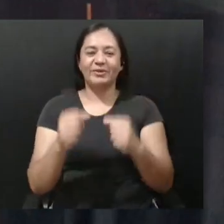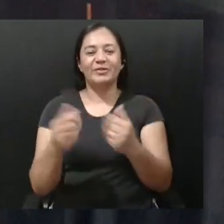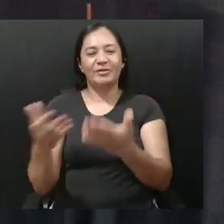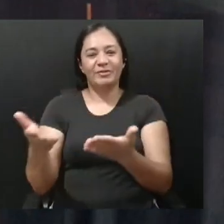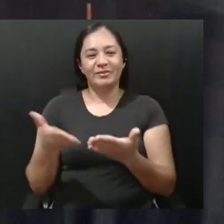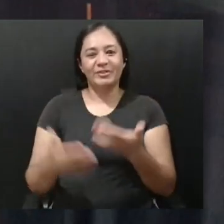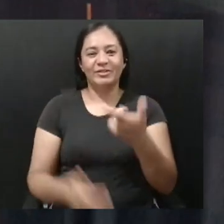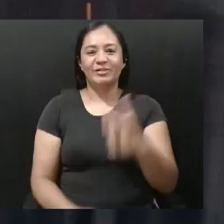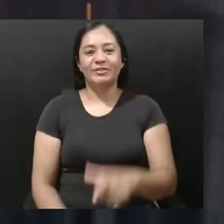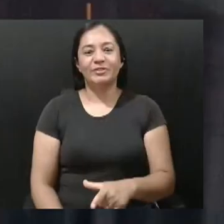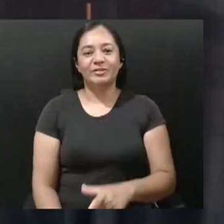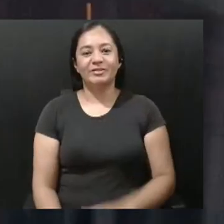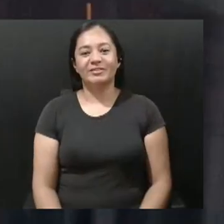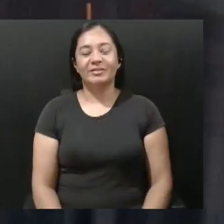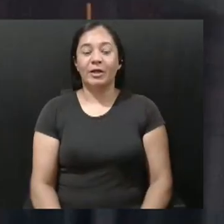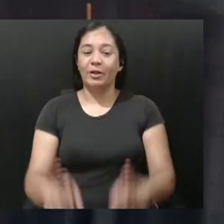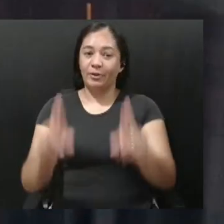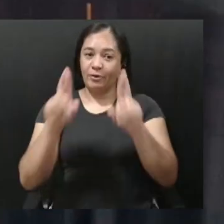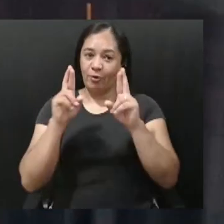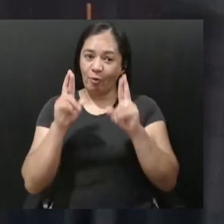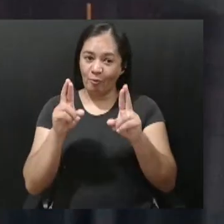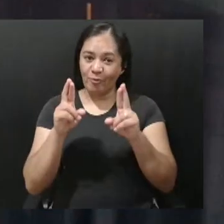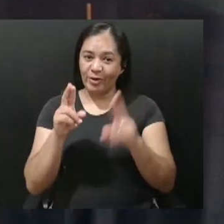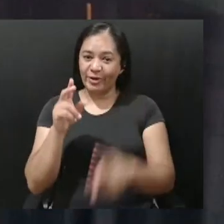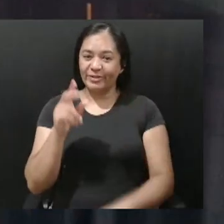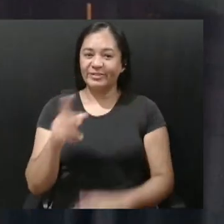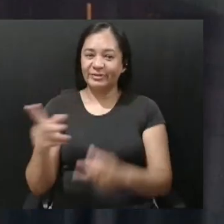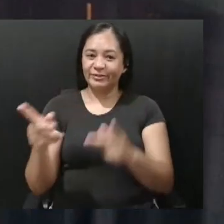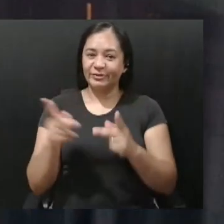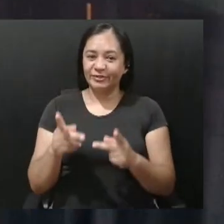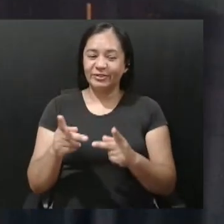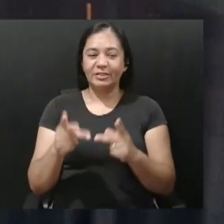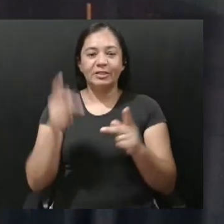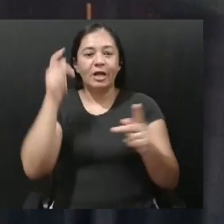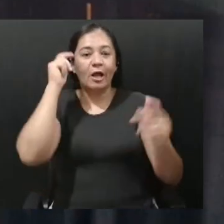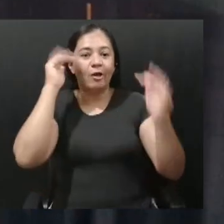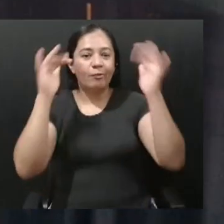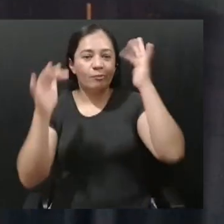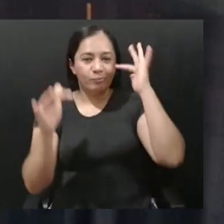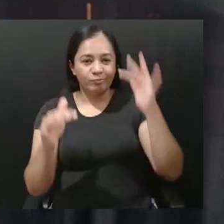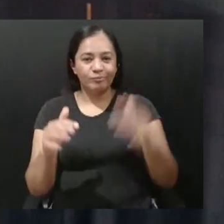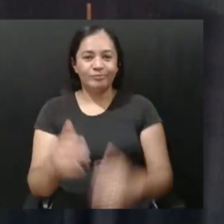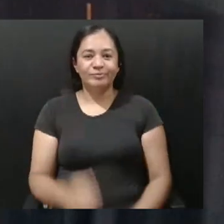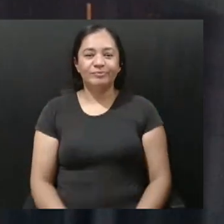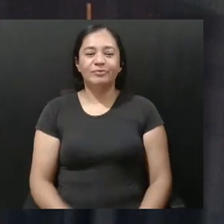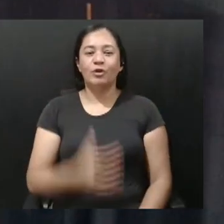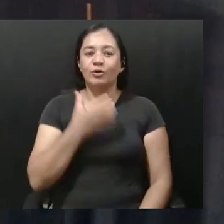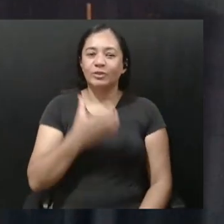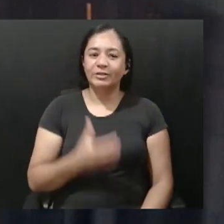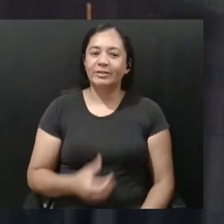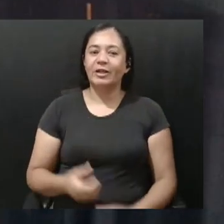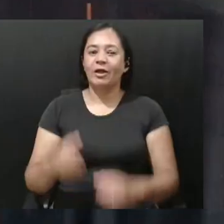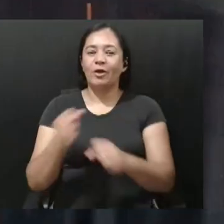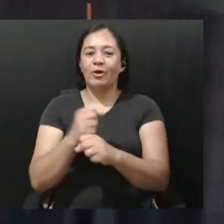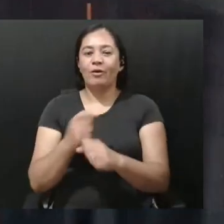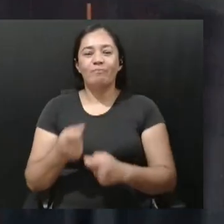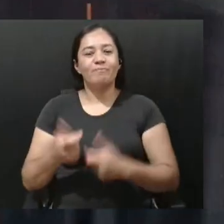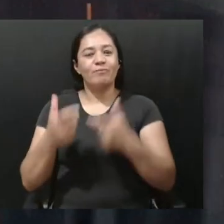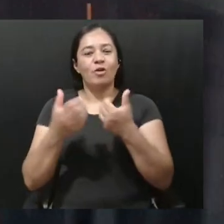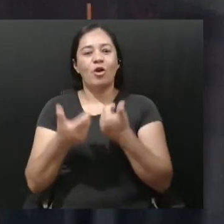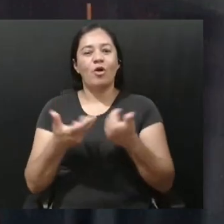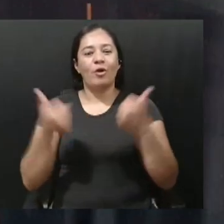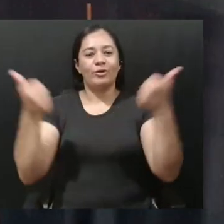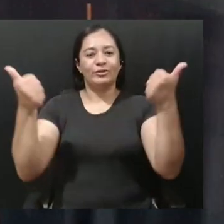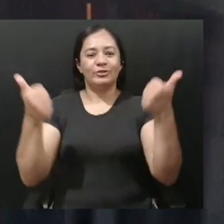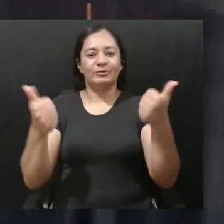né? Espero que seja um convite também à reflexão, né? Um bom Natal, um bom final de ano para todo mundo, né? Espero que seja esse momento